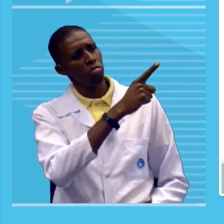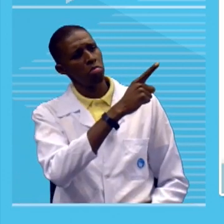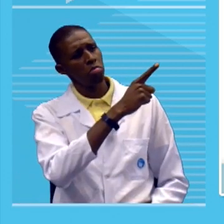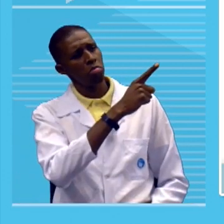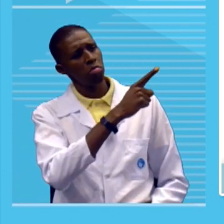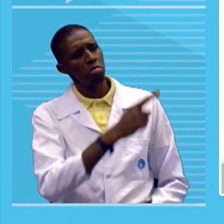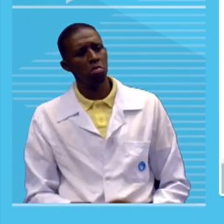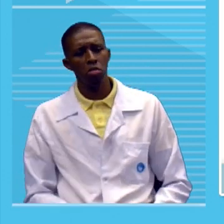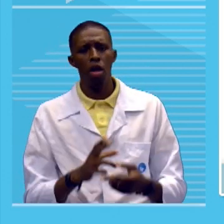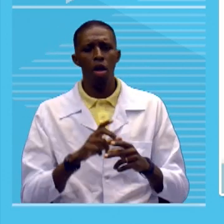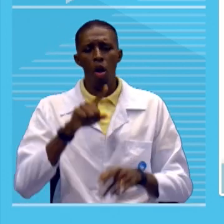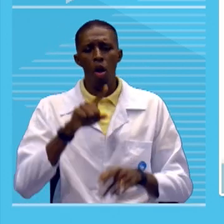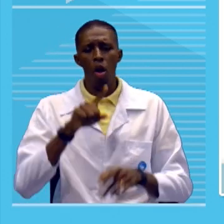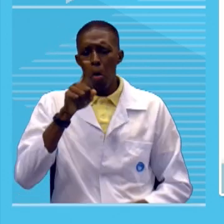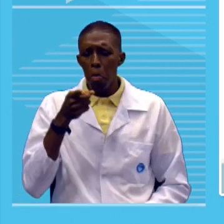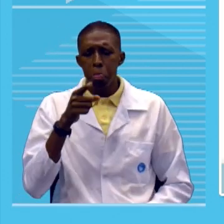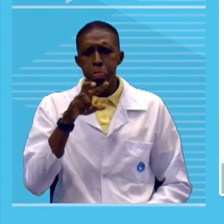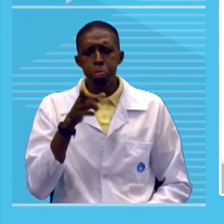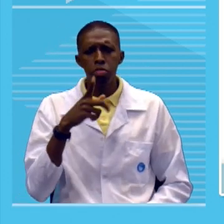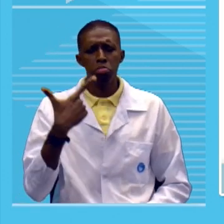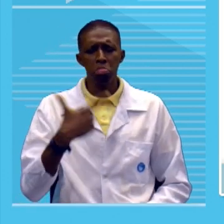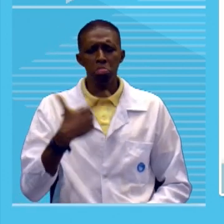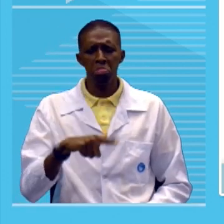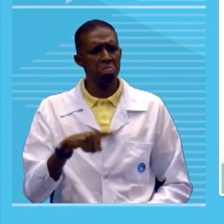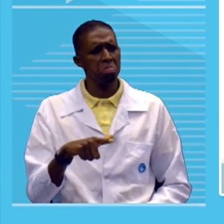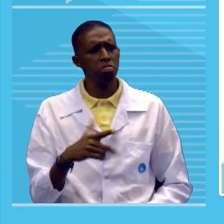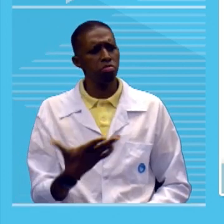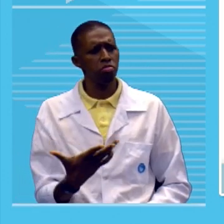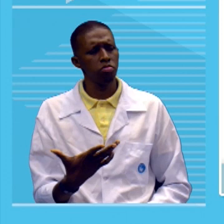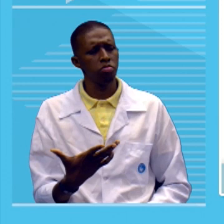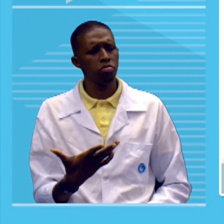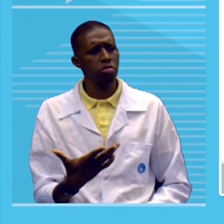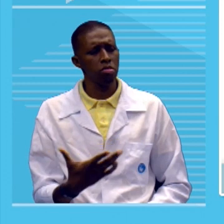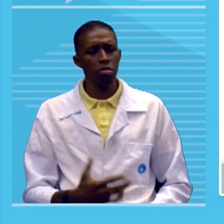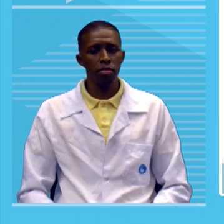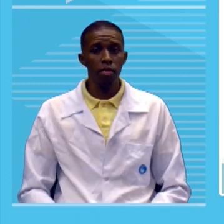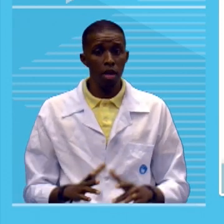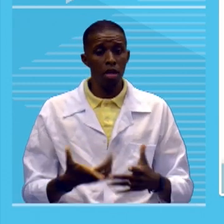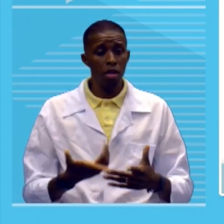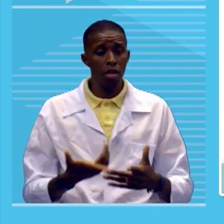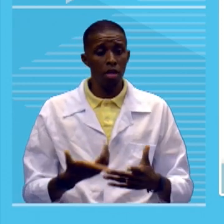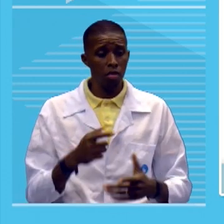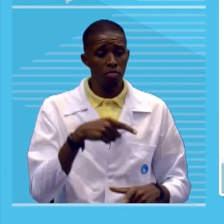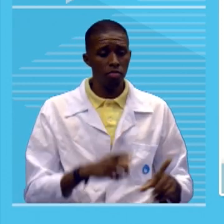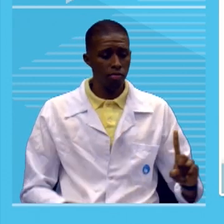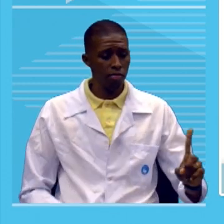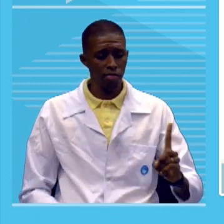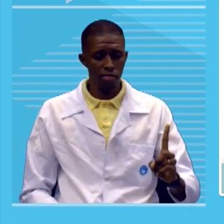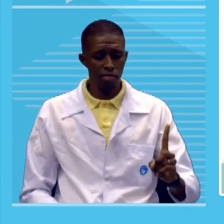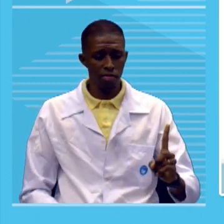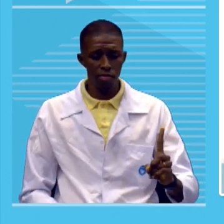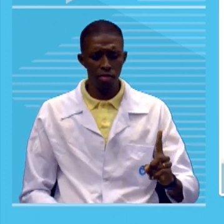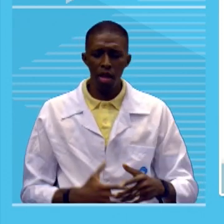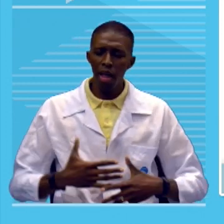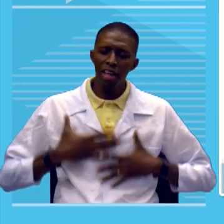ponto. Com alegria, digo bom dia ou boa tarde.